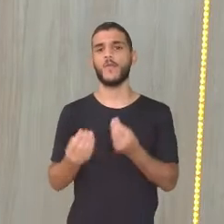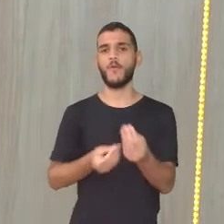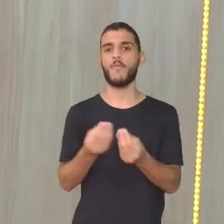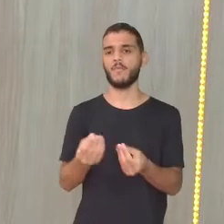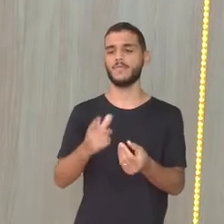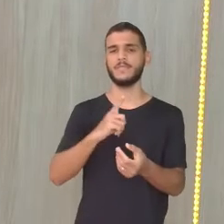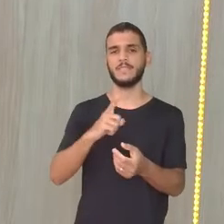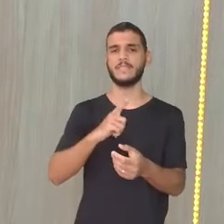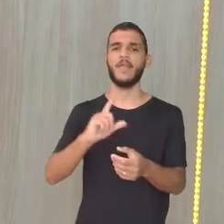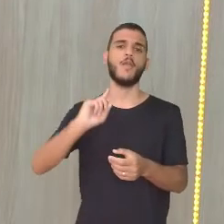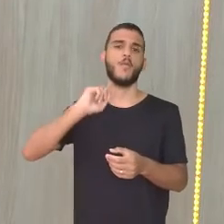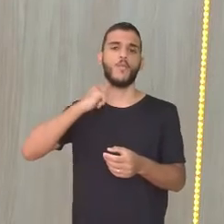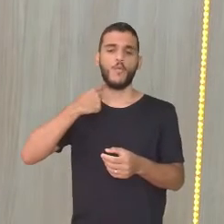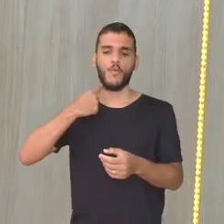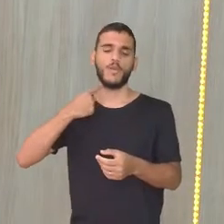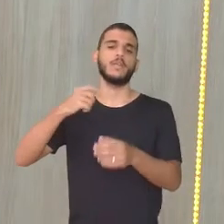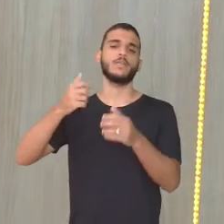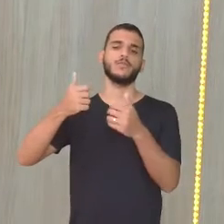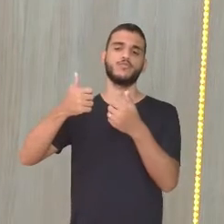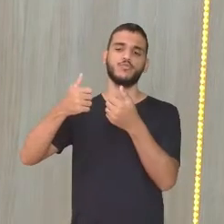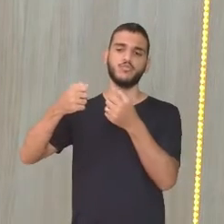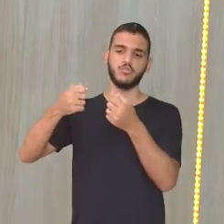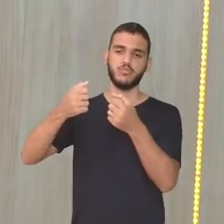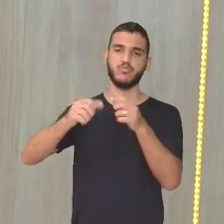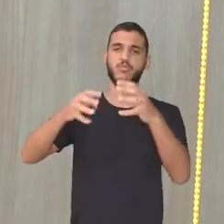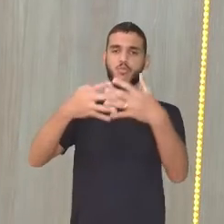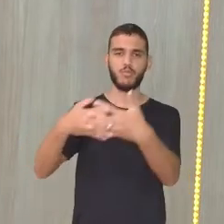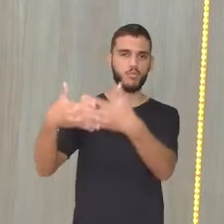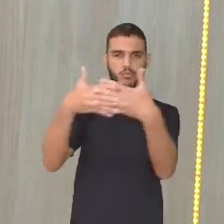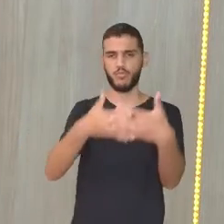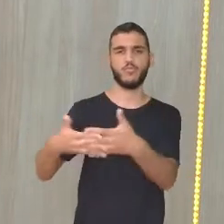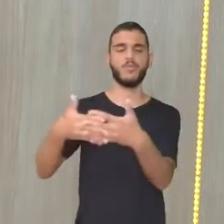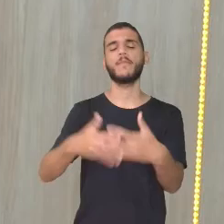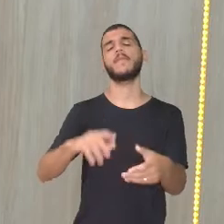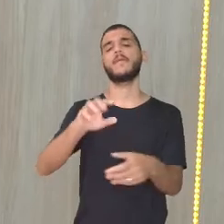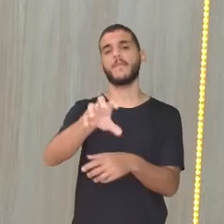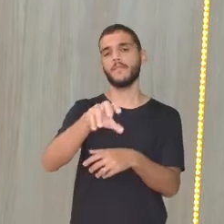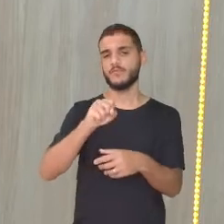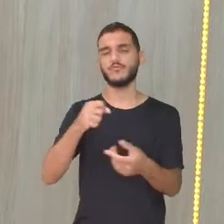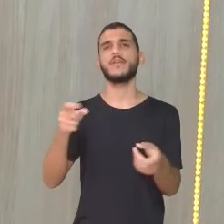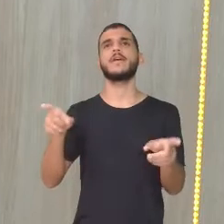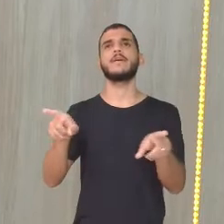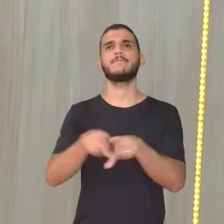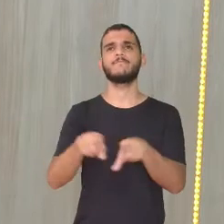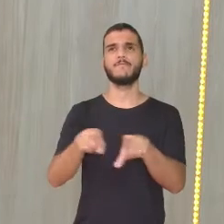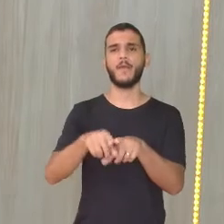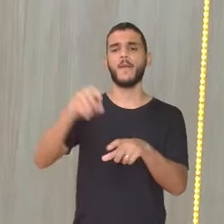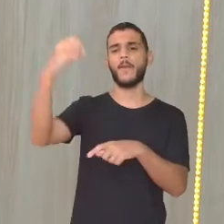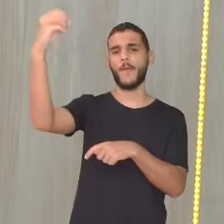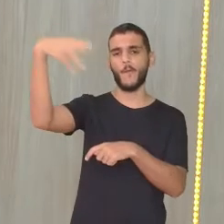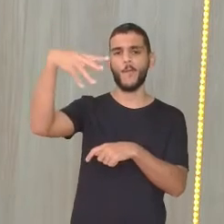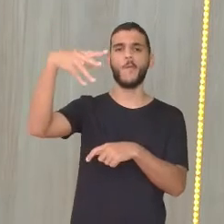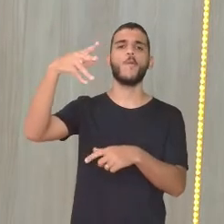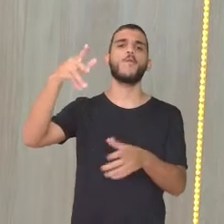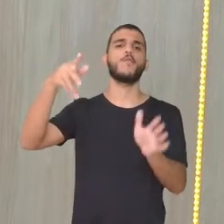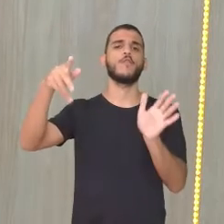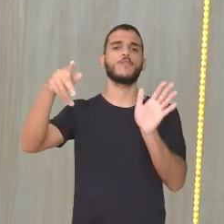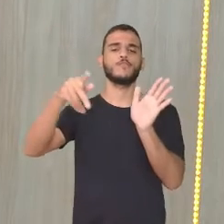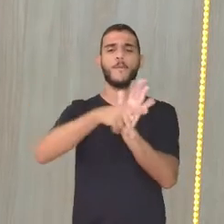com coleta de lixo, já contar com rede de iluminação pública, né? Porque veja, isso está na